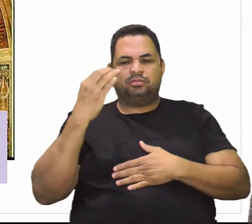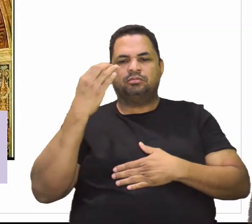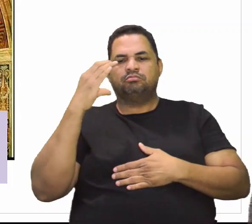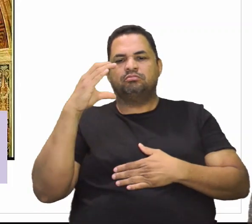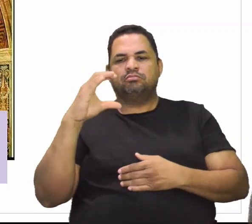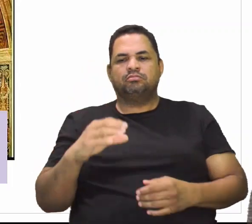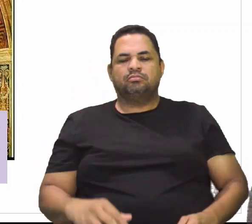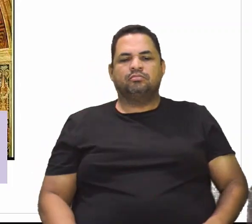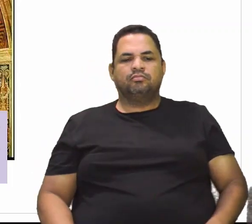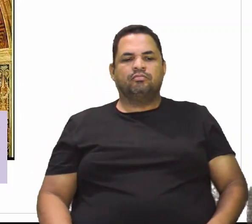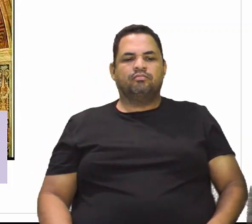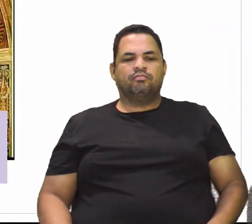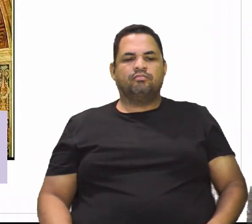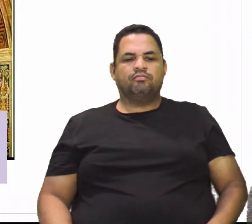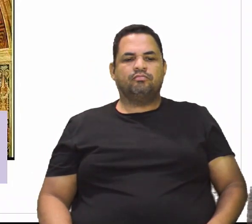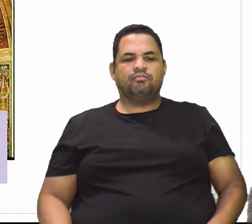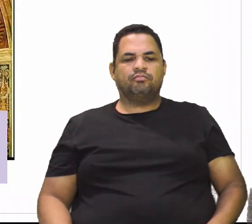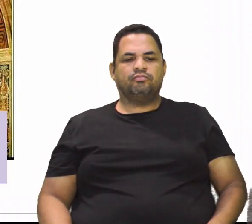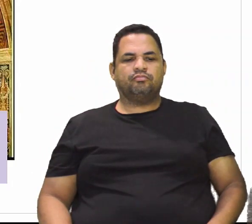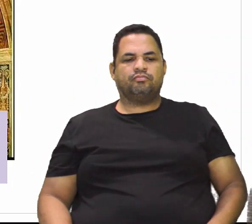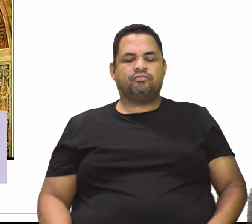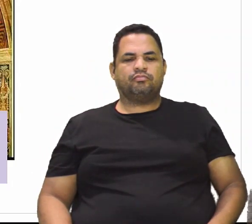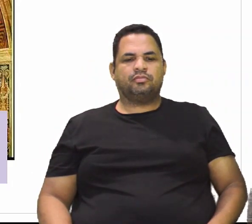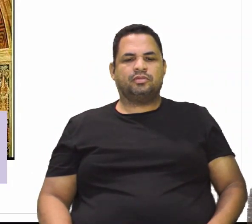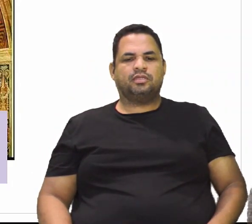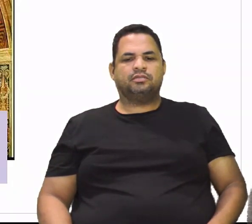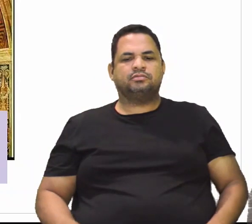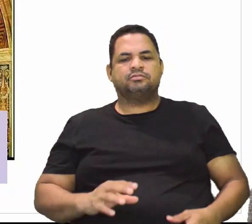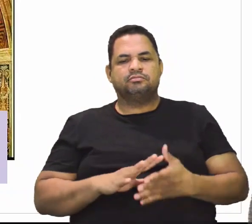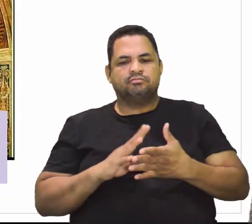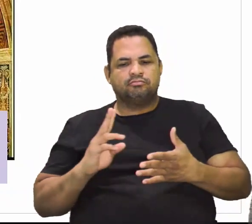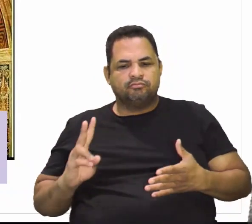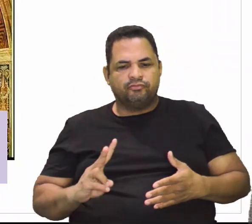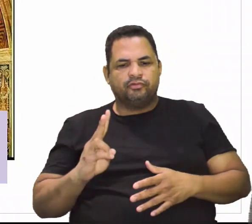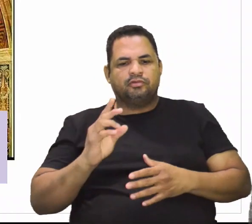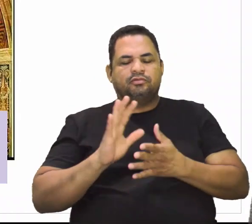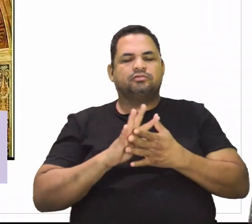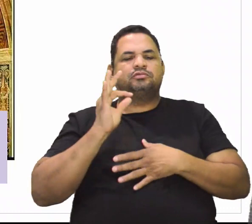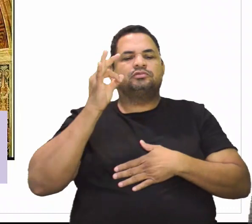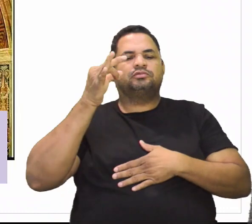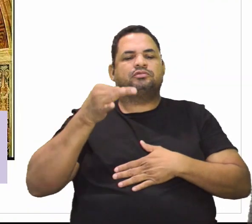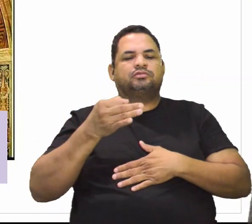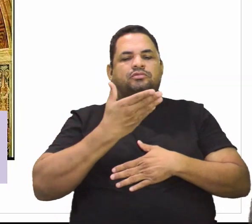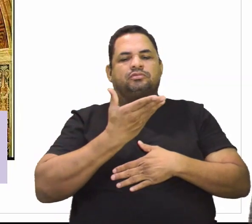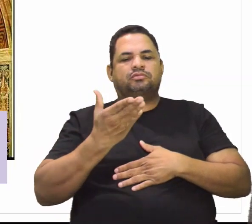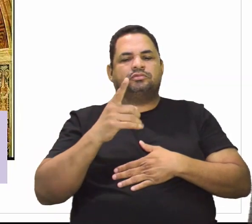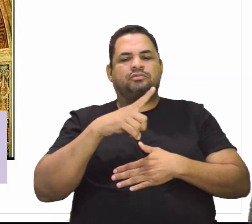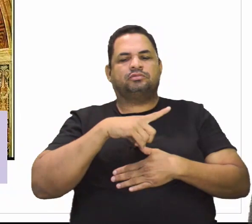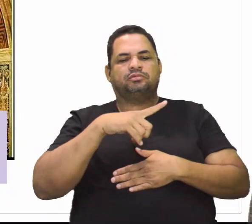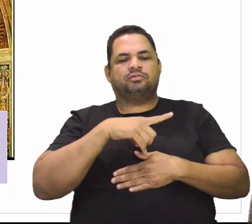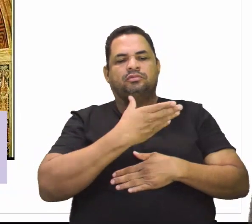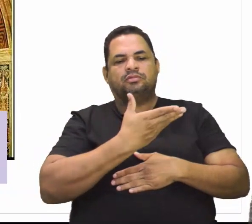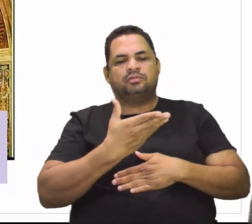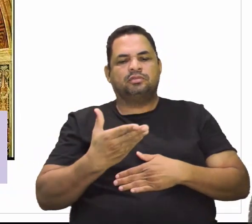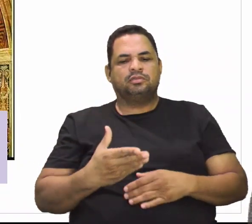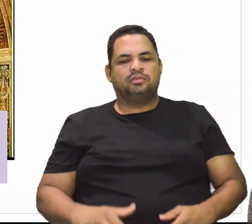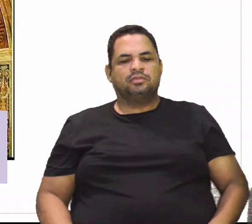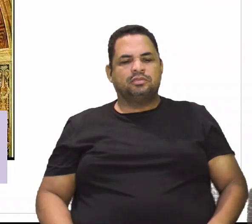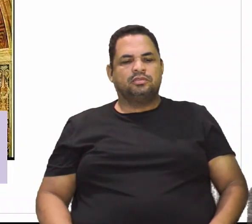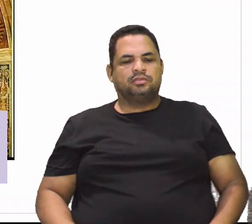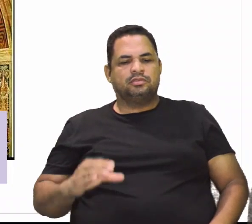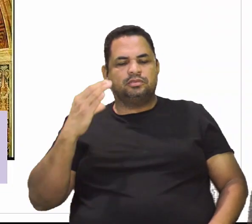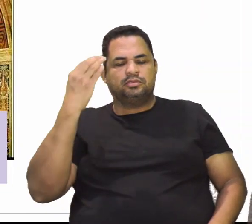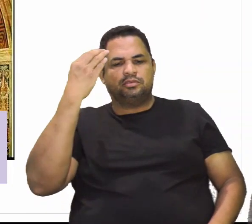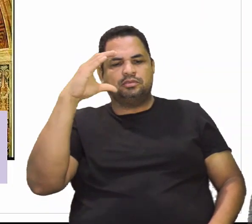cientificamente. A revalorização da antiguidade clássica. Nós temos aí os